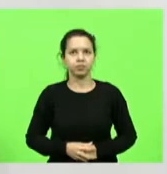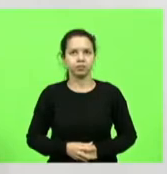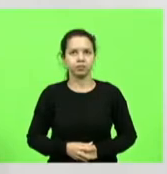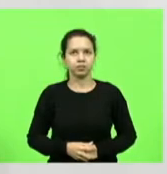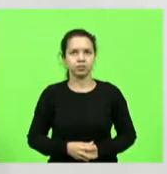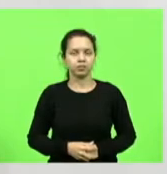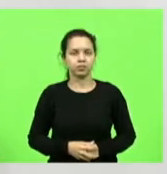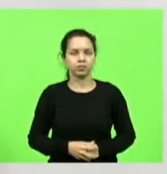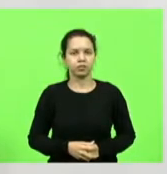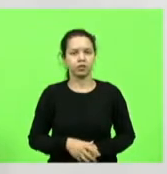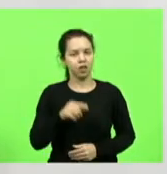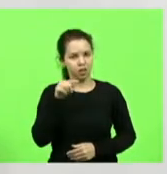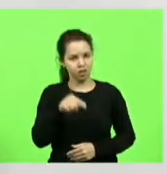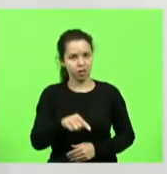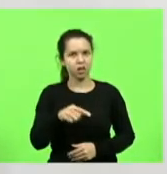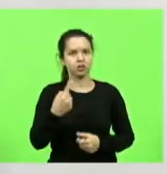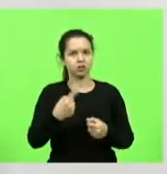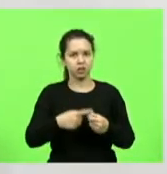Estava lá em Blumenau.